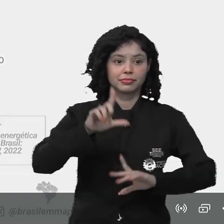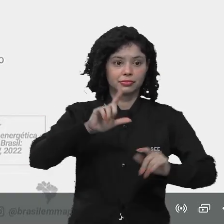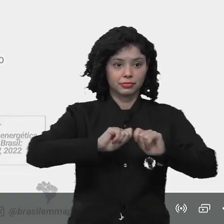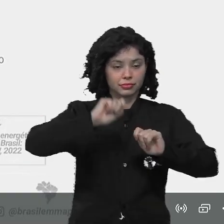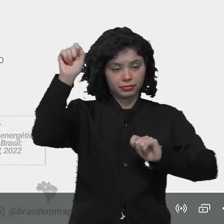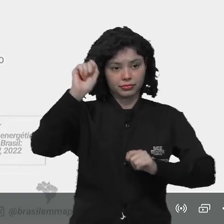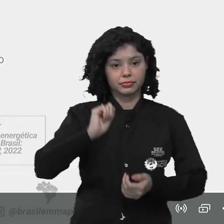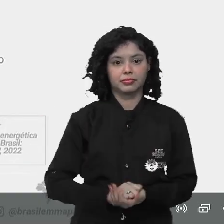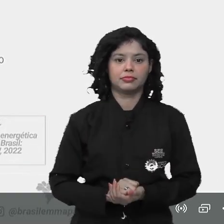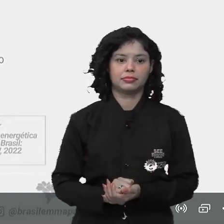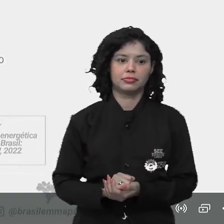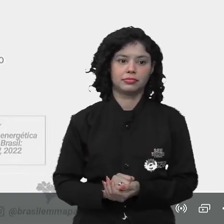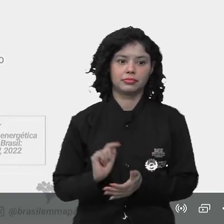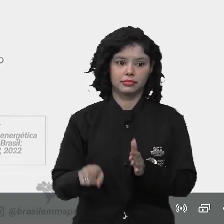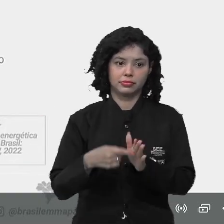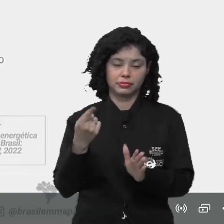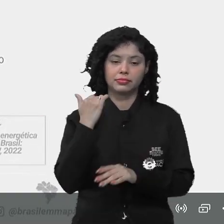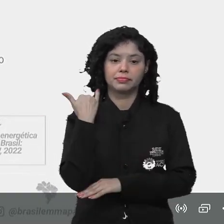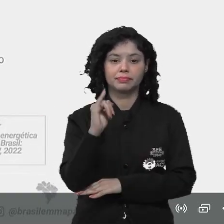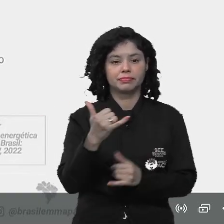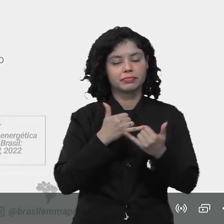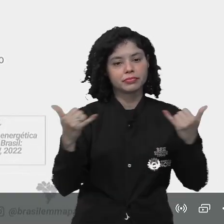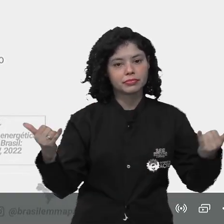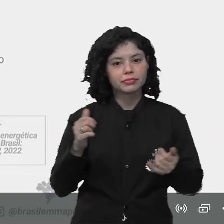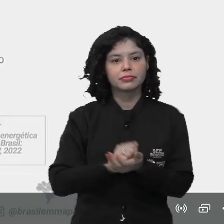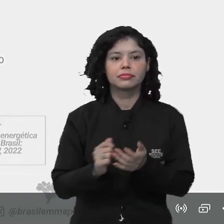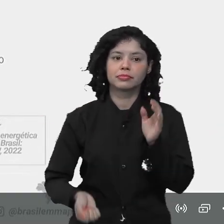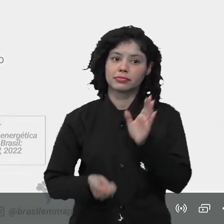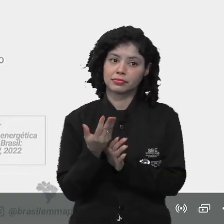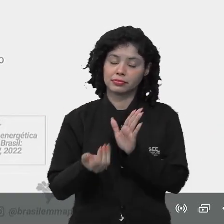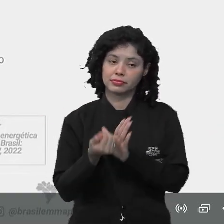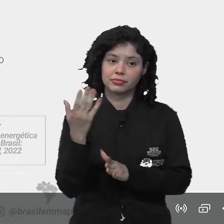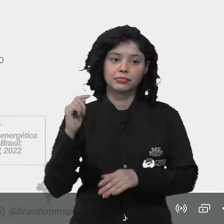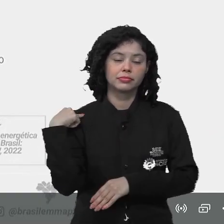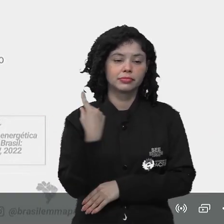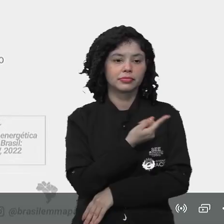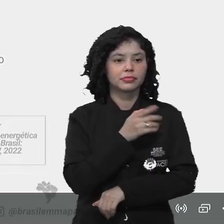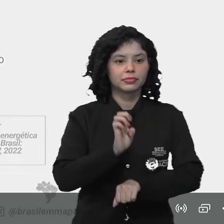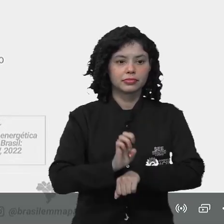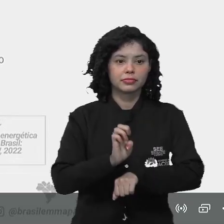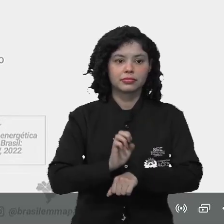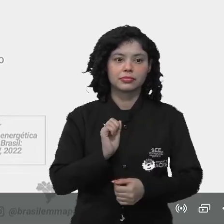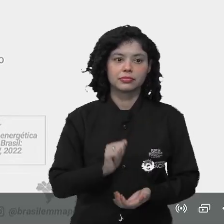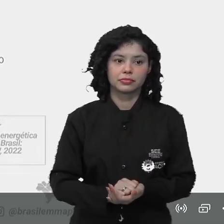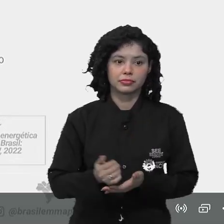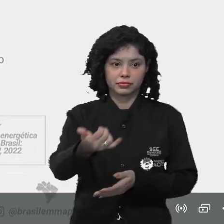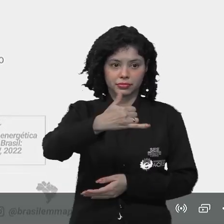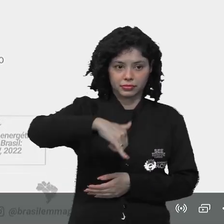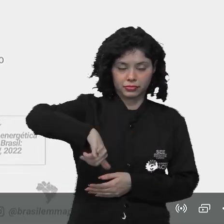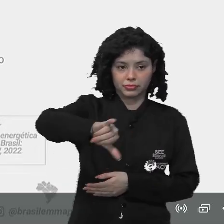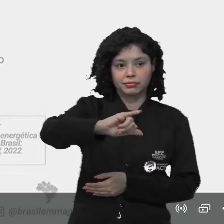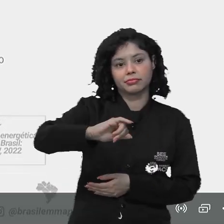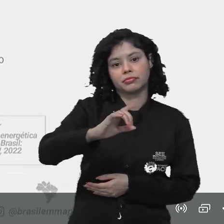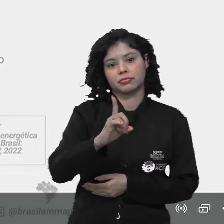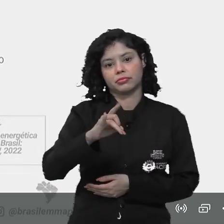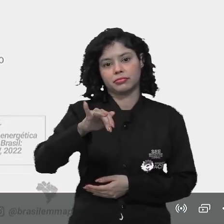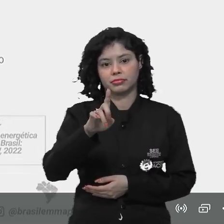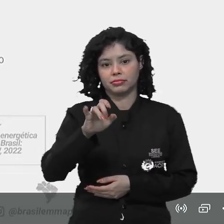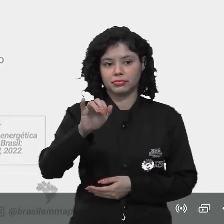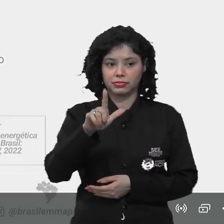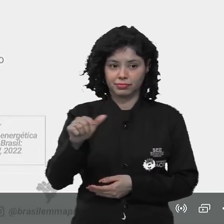Acre, né, a nossa principal fonte de energia produzida no nosso estado, ali é o óleo diesel, que é